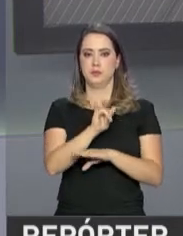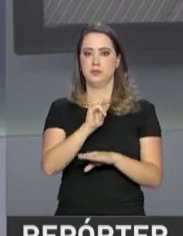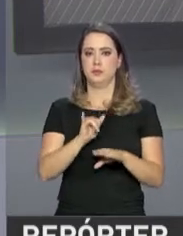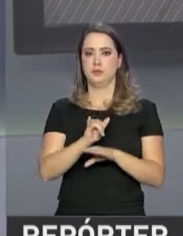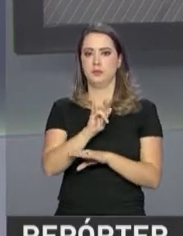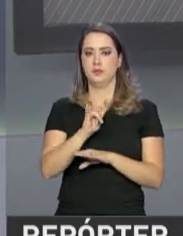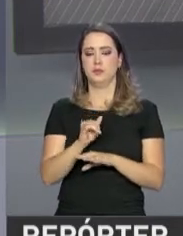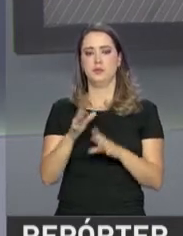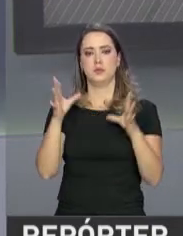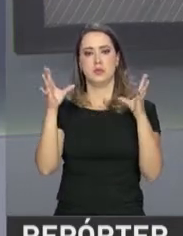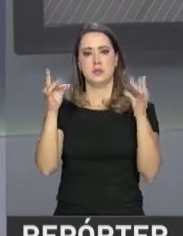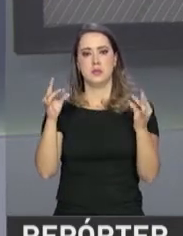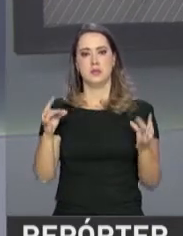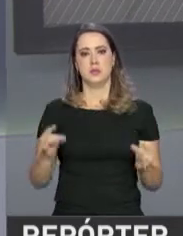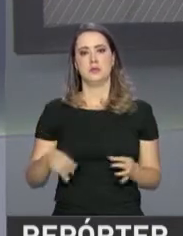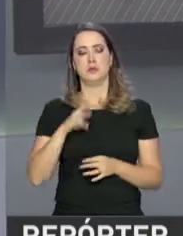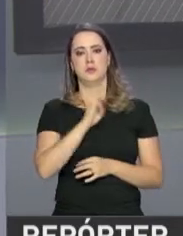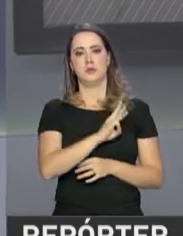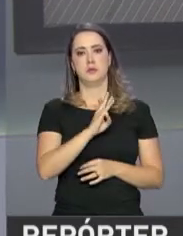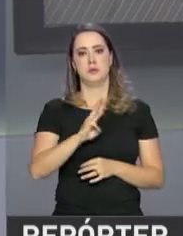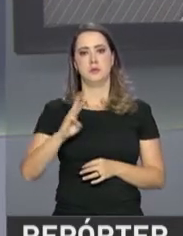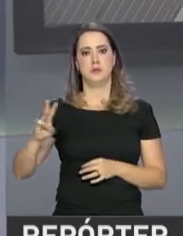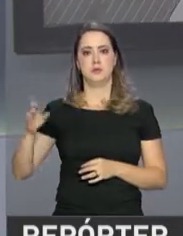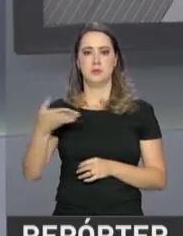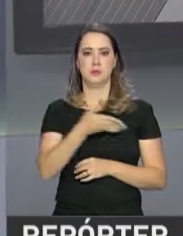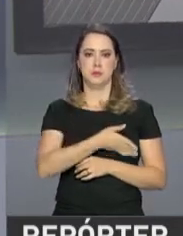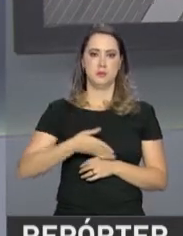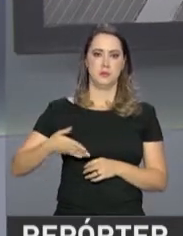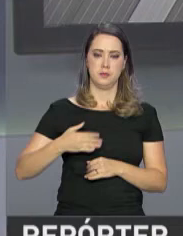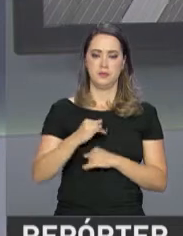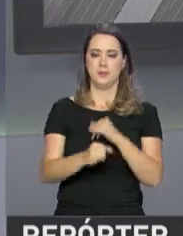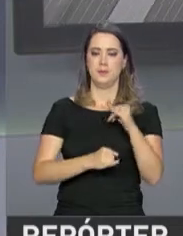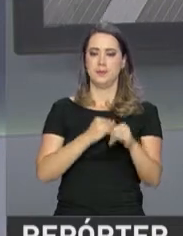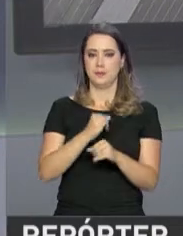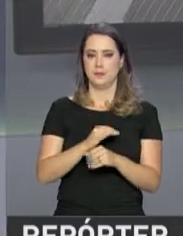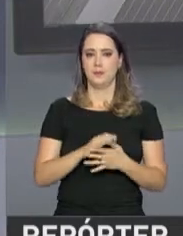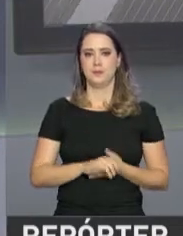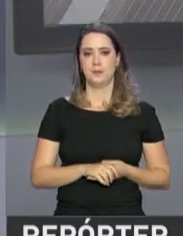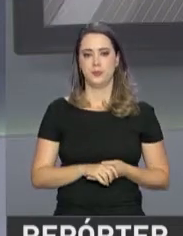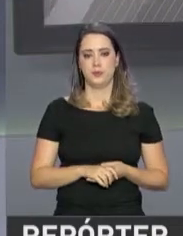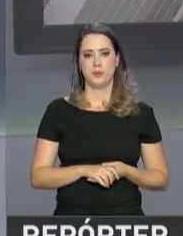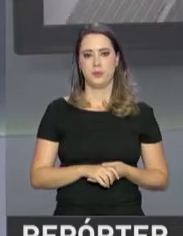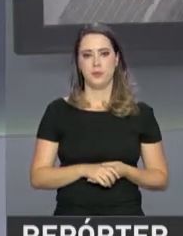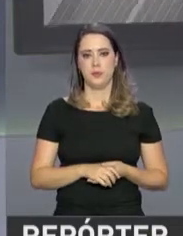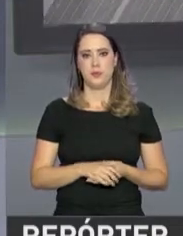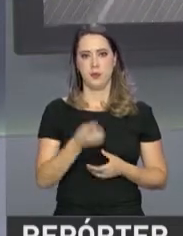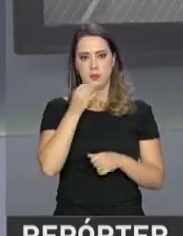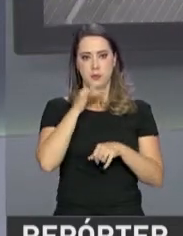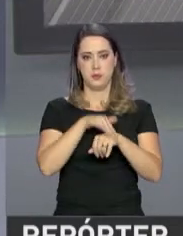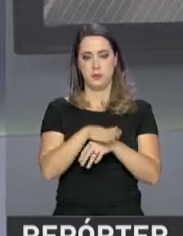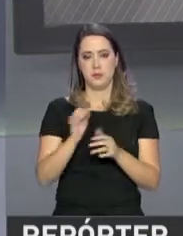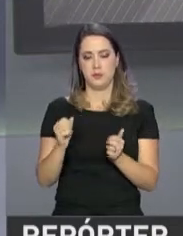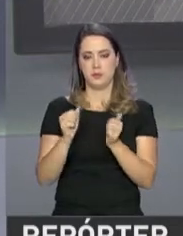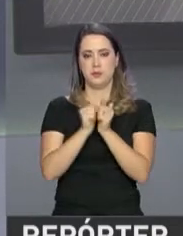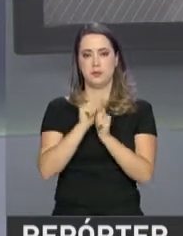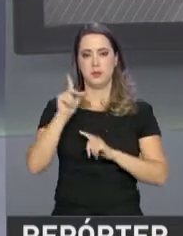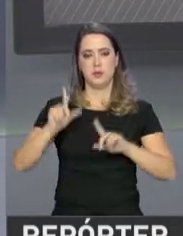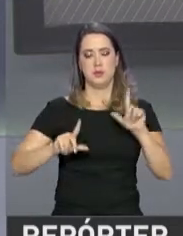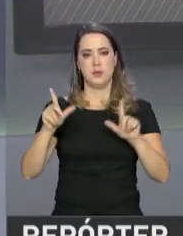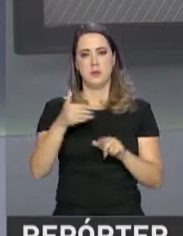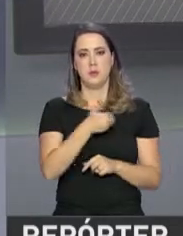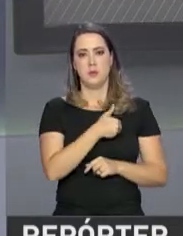as reportagens no YouTube. E toda a nossa programação também está na página da NBR na internet. Uma boa noite para você e